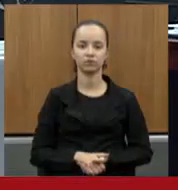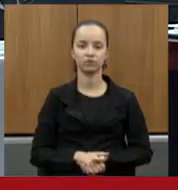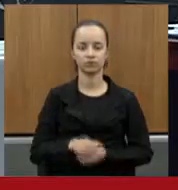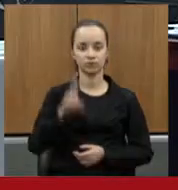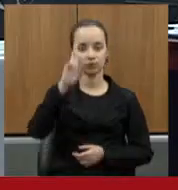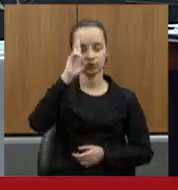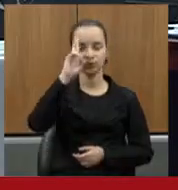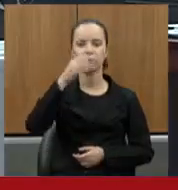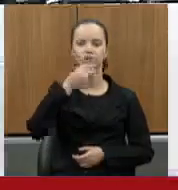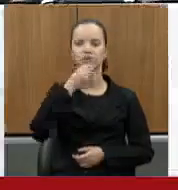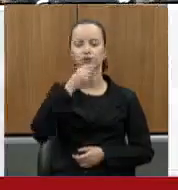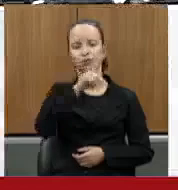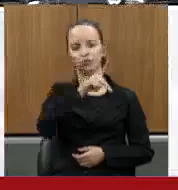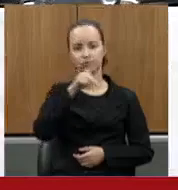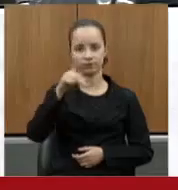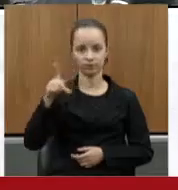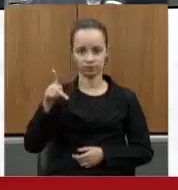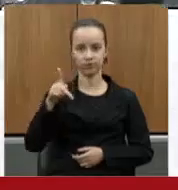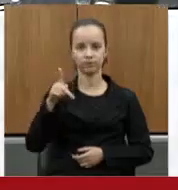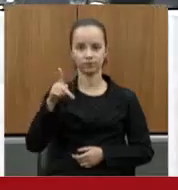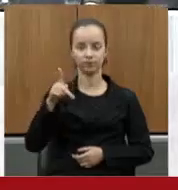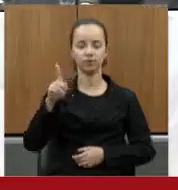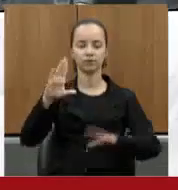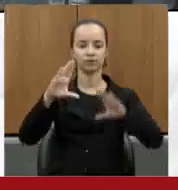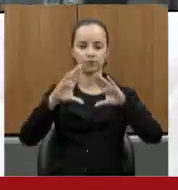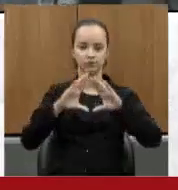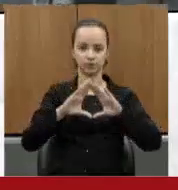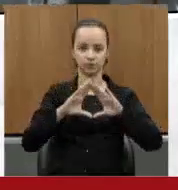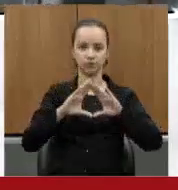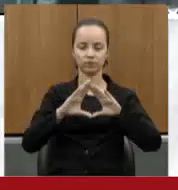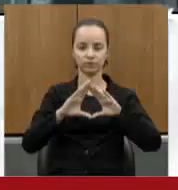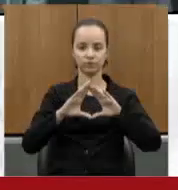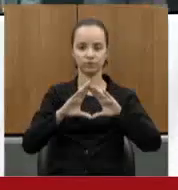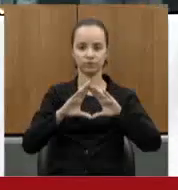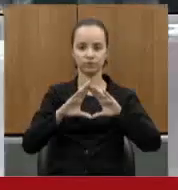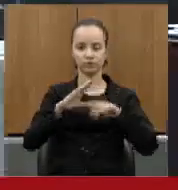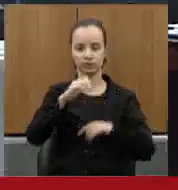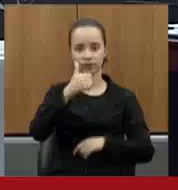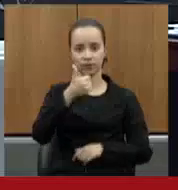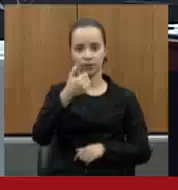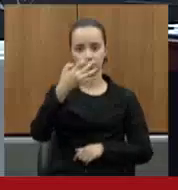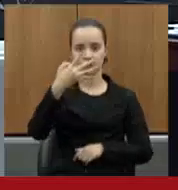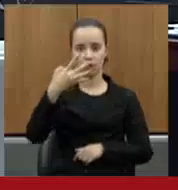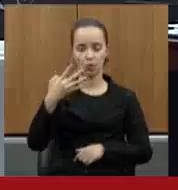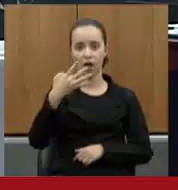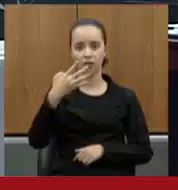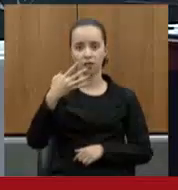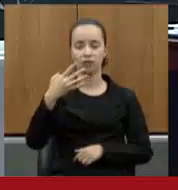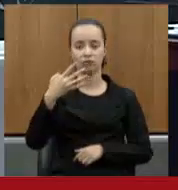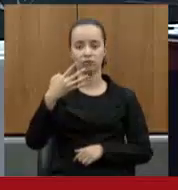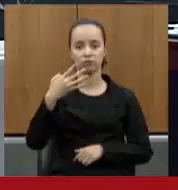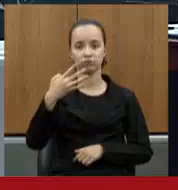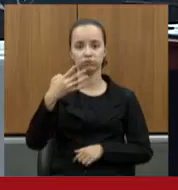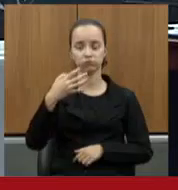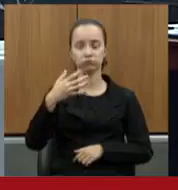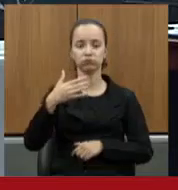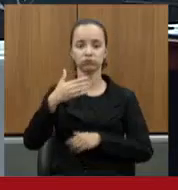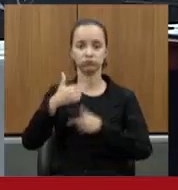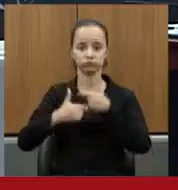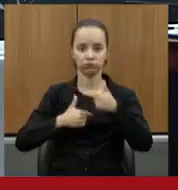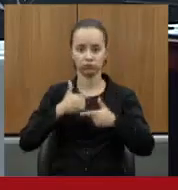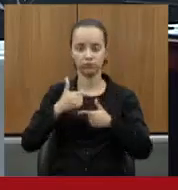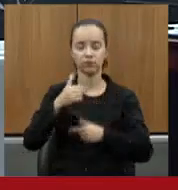Excelentíssimo senhor presidente da Assembleia Legislativa do Estado de Minas Gerais, 14ª Legislatura, Antônio